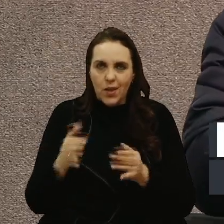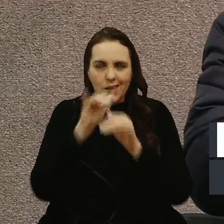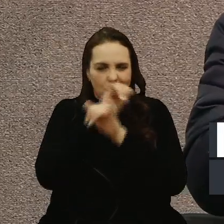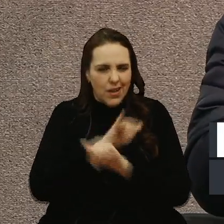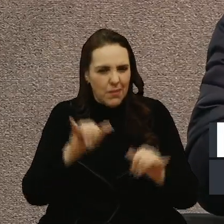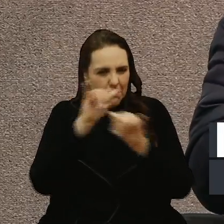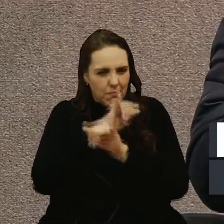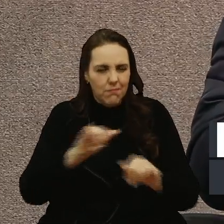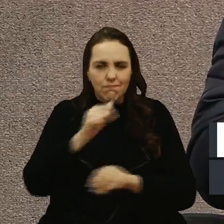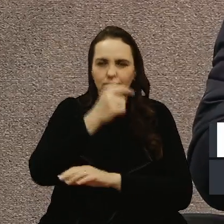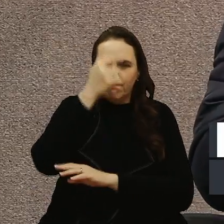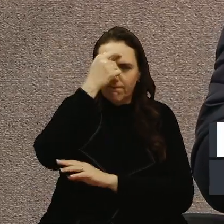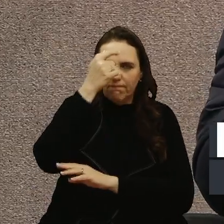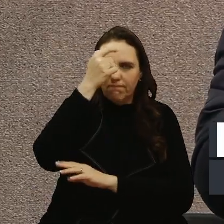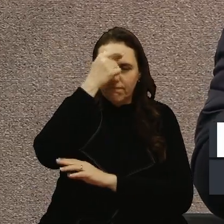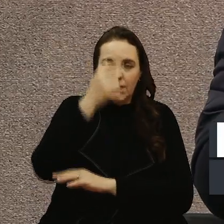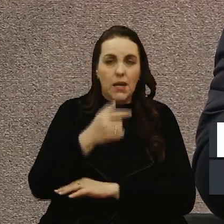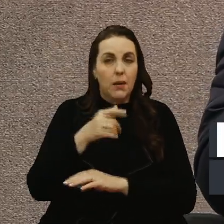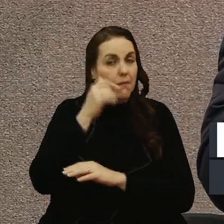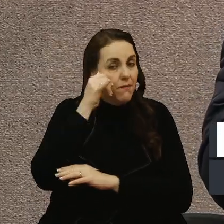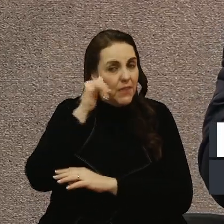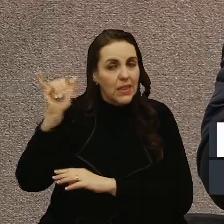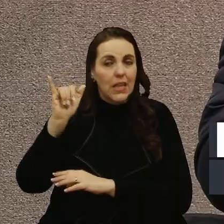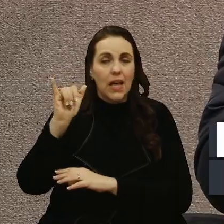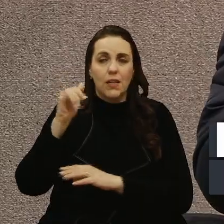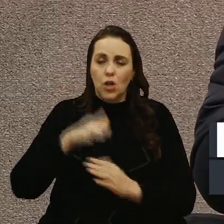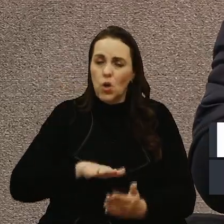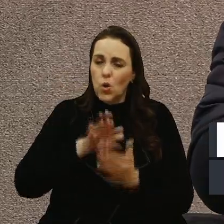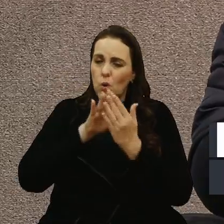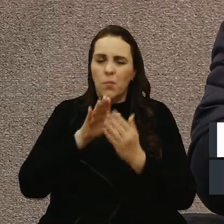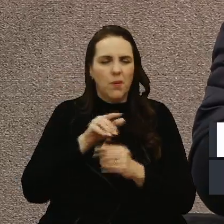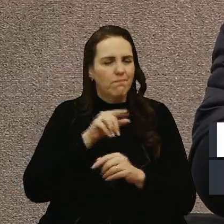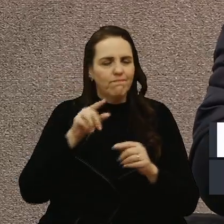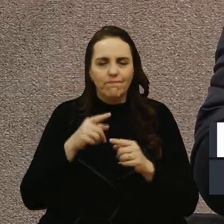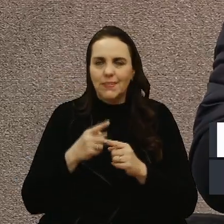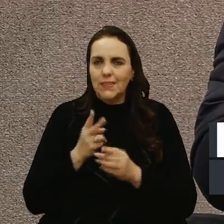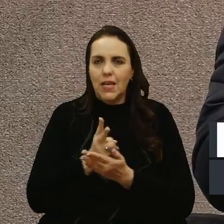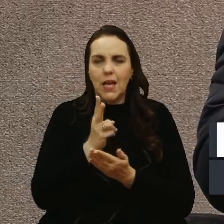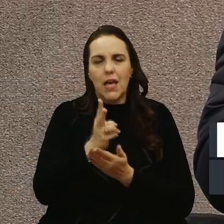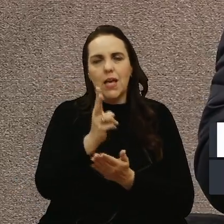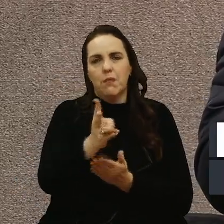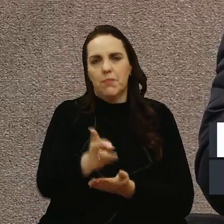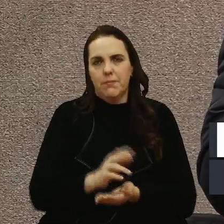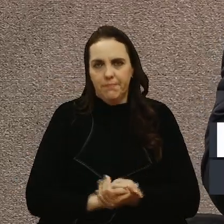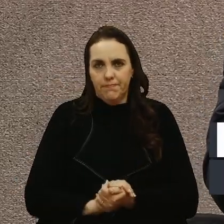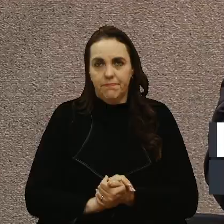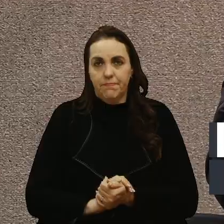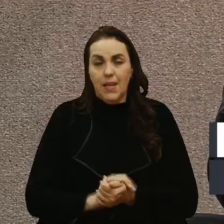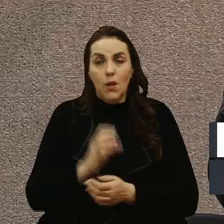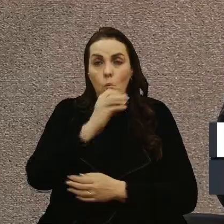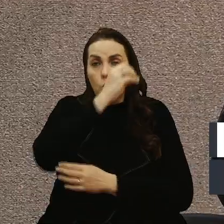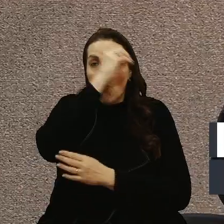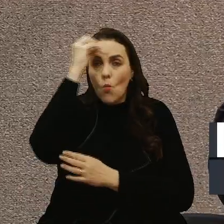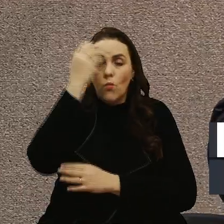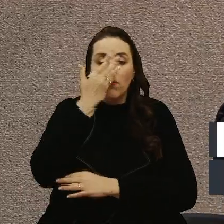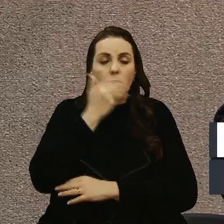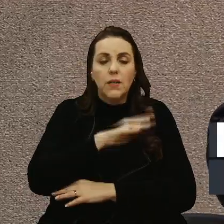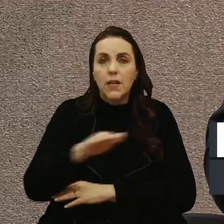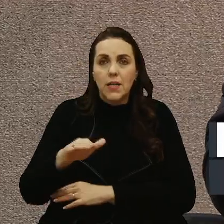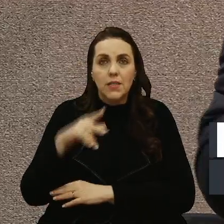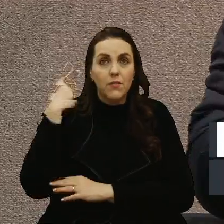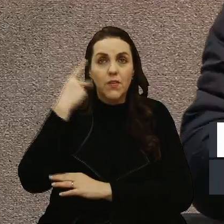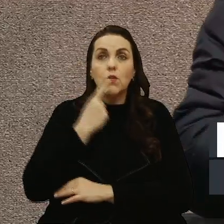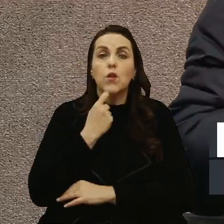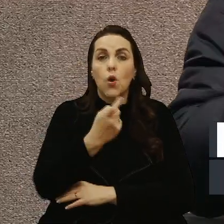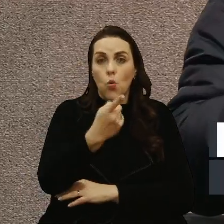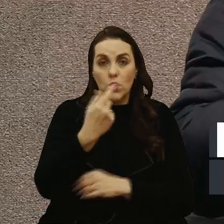conscientização e a importância de prevenção e combate a esse assunto, ela é permanente. Nós estamos tratando da inocência de crianças, onde a vereadora Rosa, inclusive,